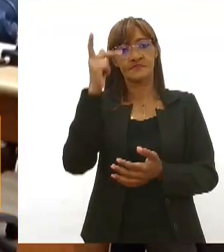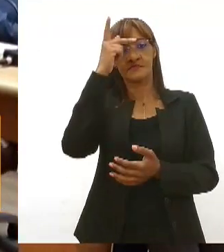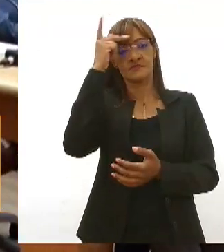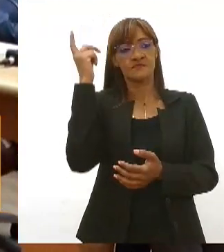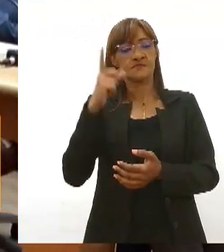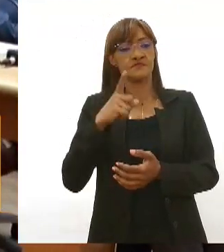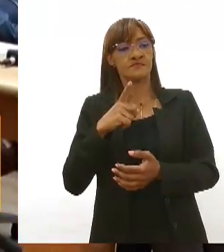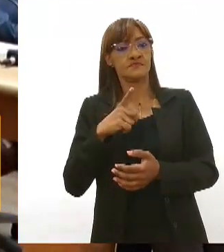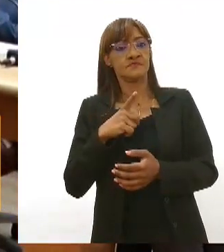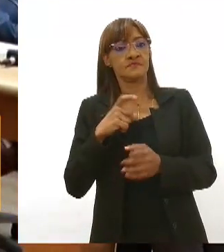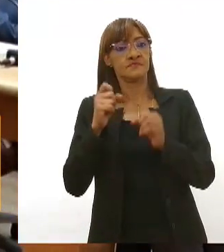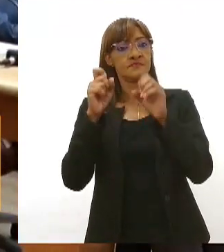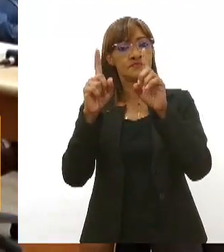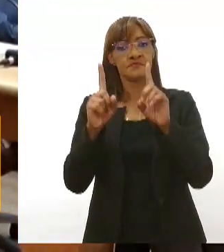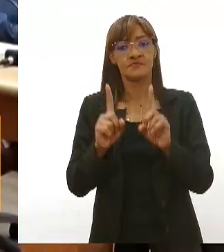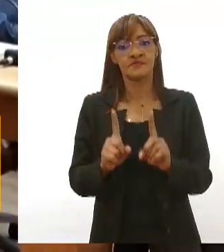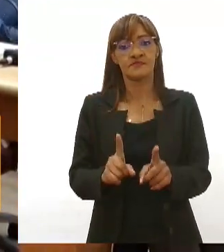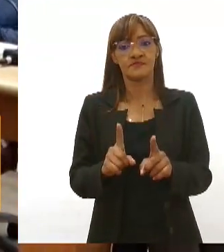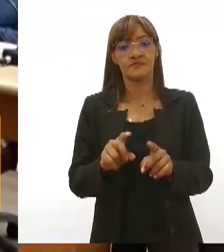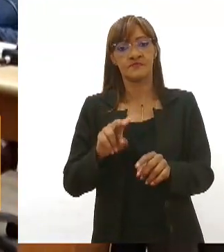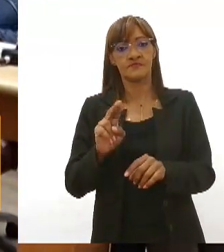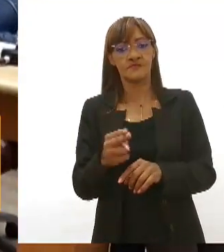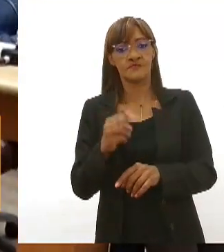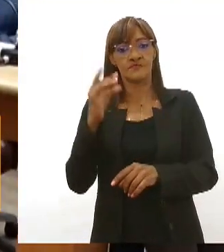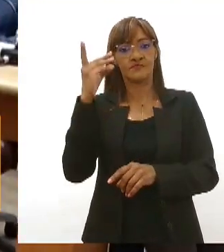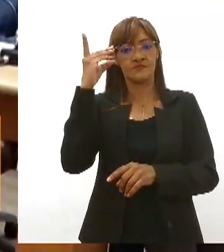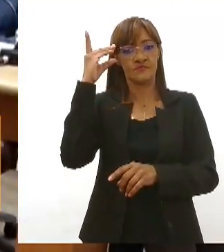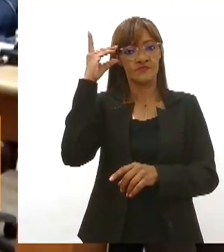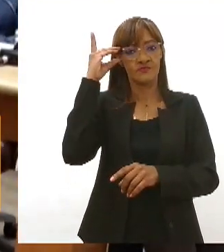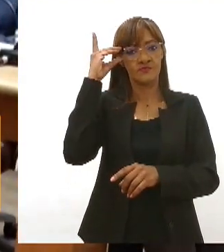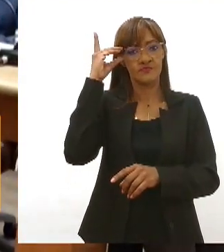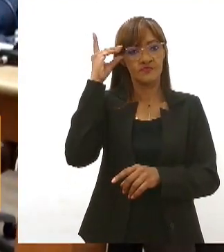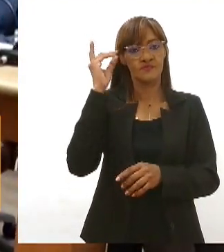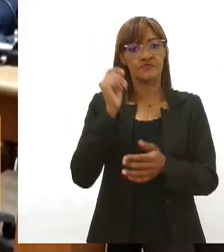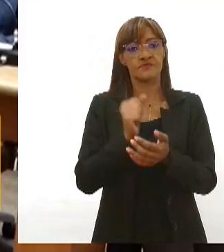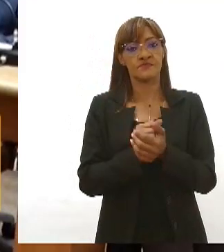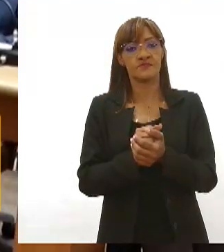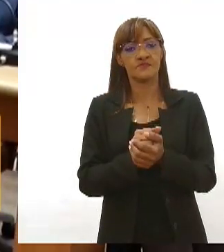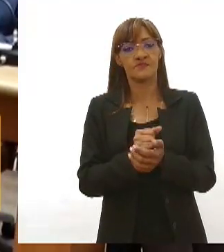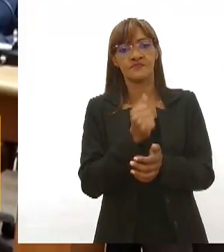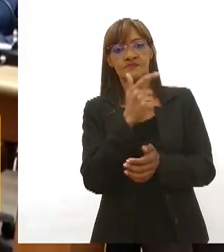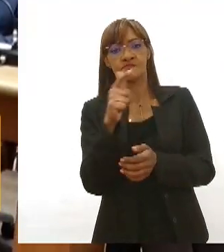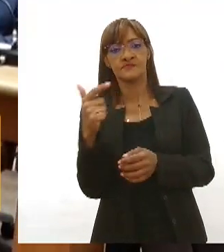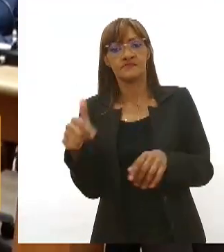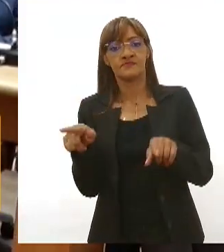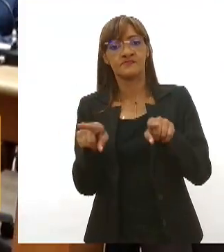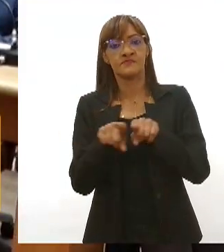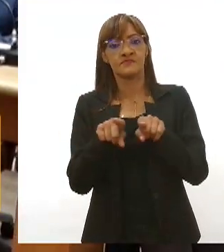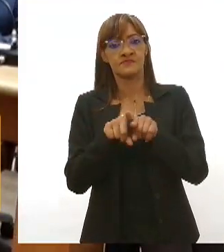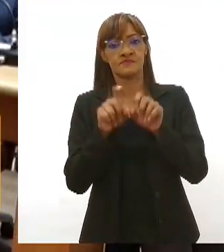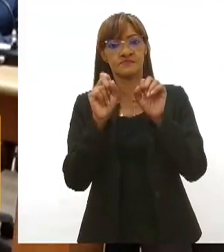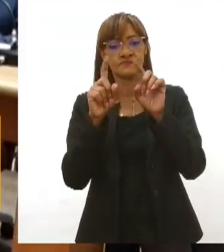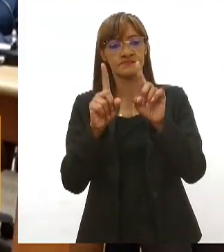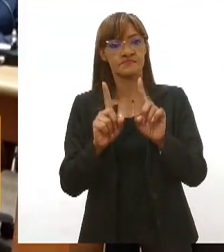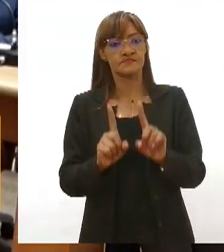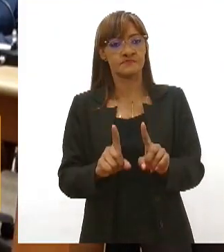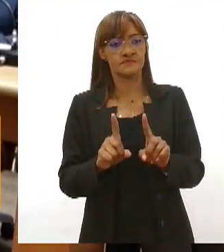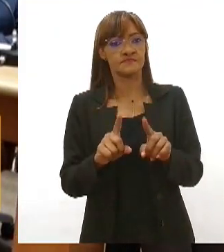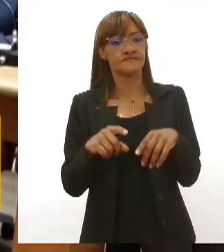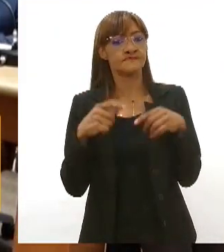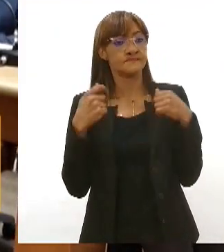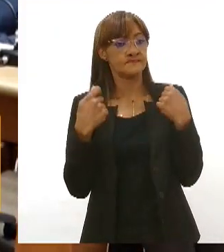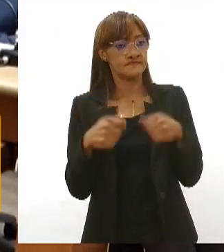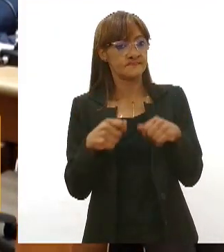com síndrome de Down, que é uma deficiência intelectual, e com qualquer outra deficiência, elas precisam